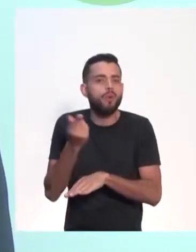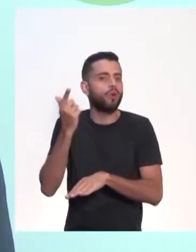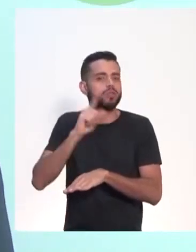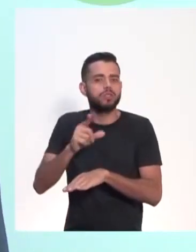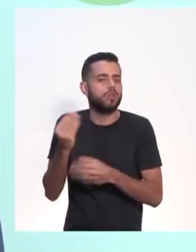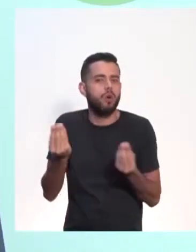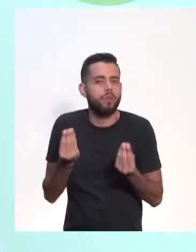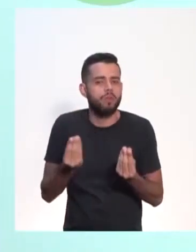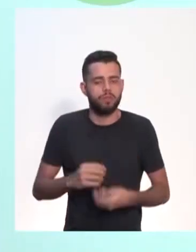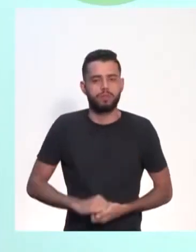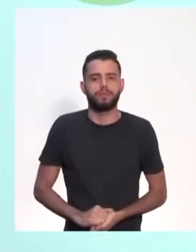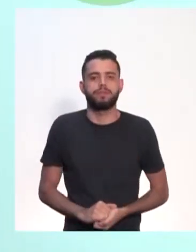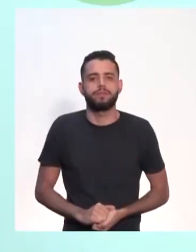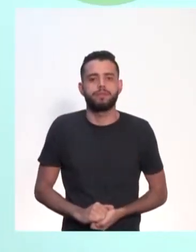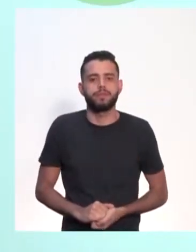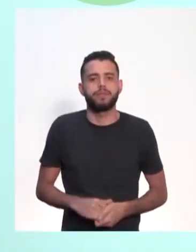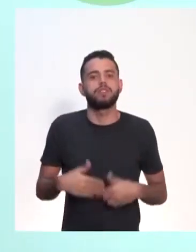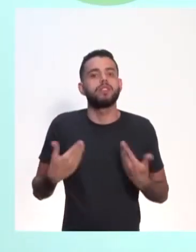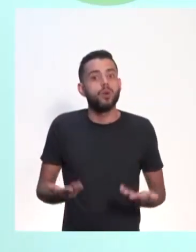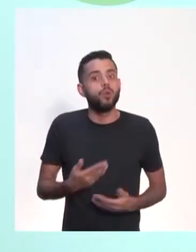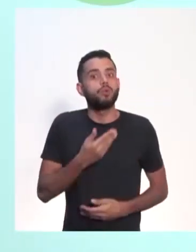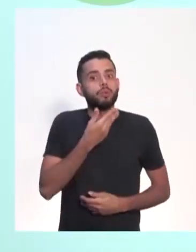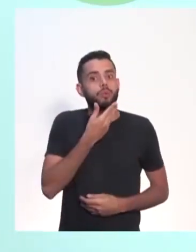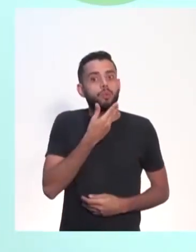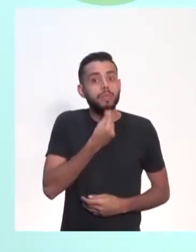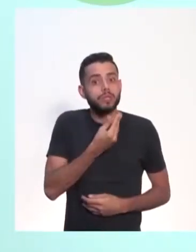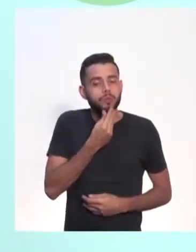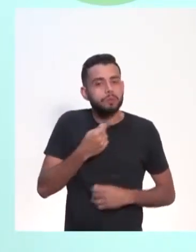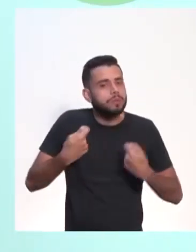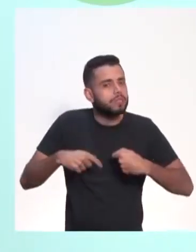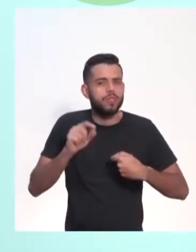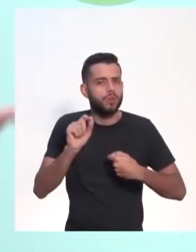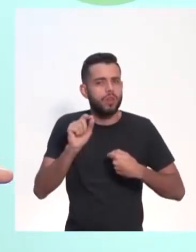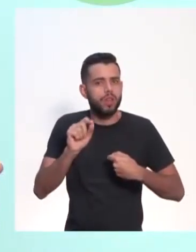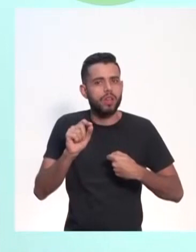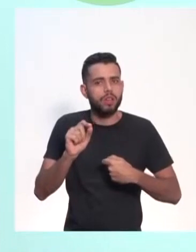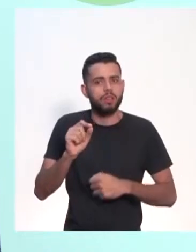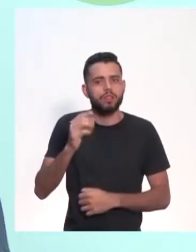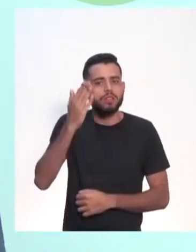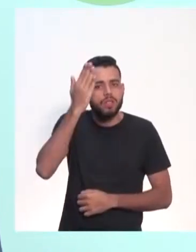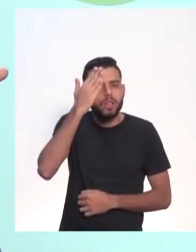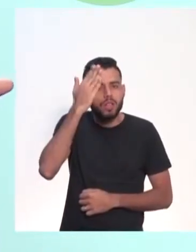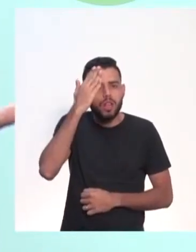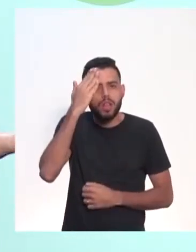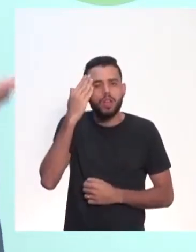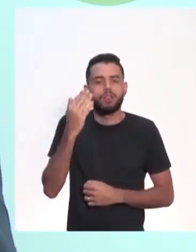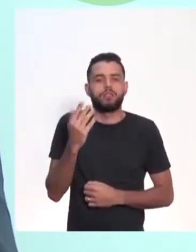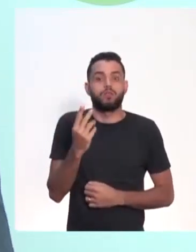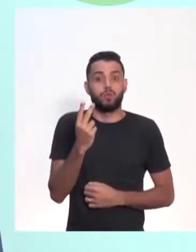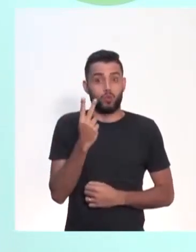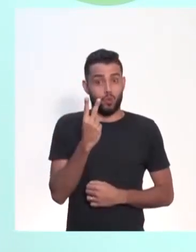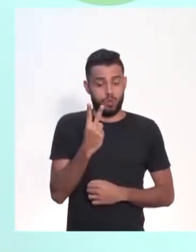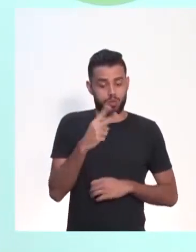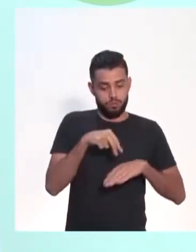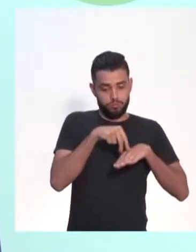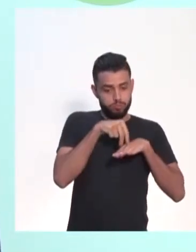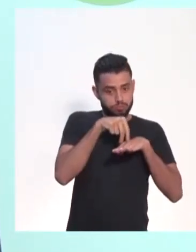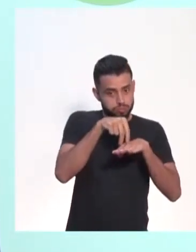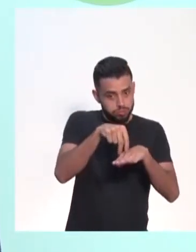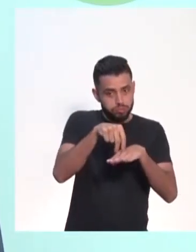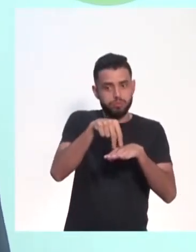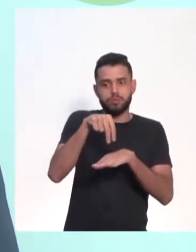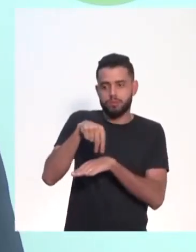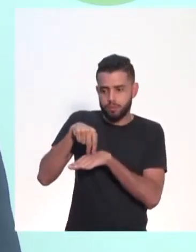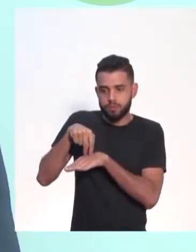fazer isso, o que esse menino vai ter que fazer? Primeiro, entender qual é a dinâmica das duas habilidades que ele já conhecia. E,